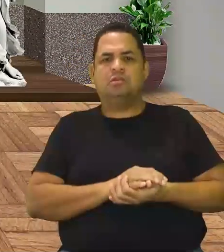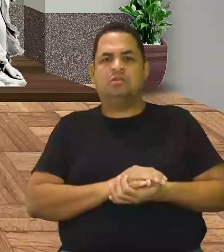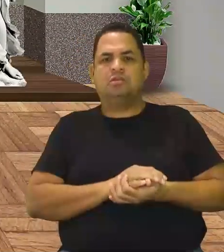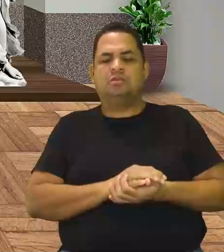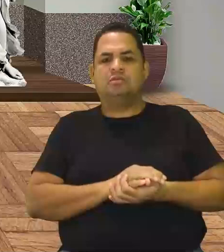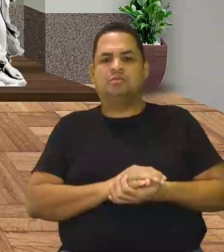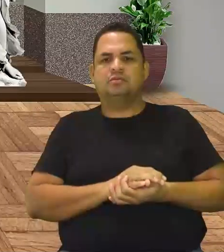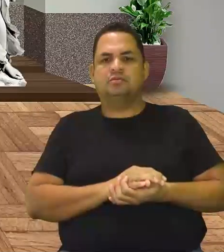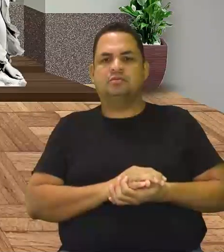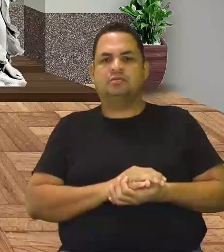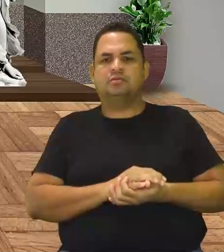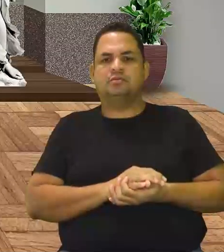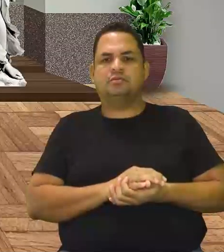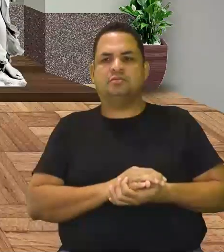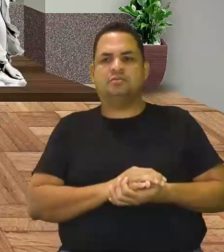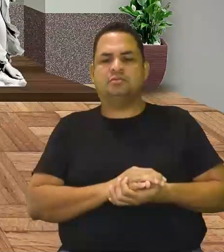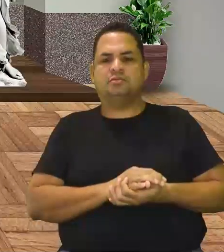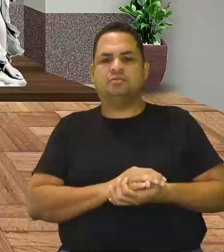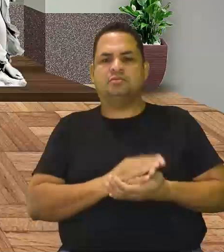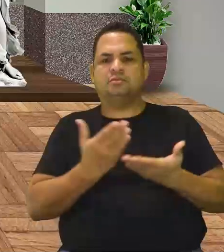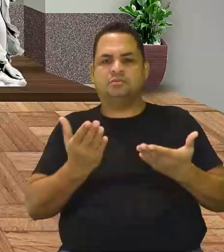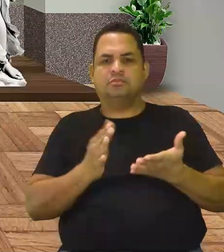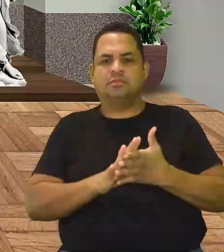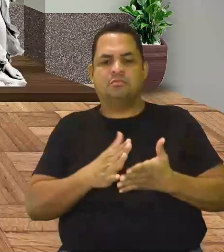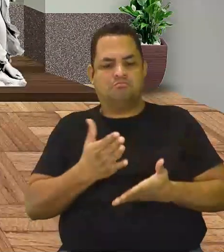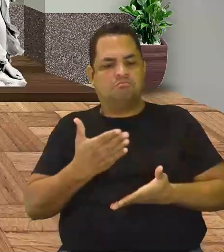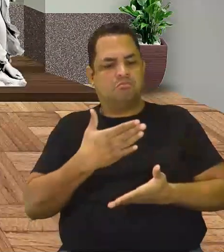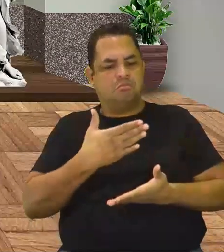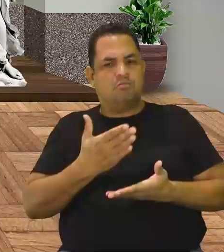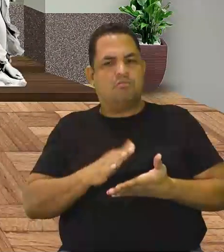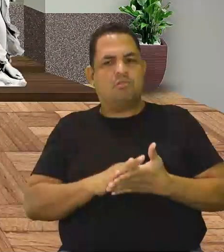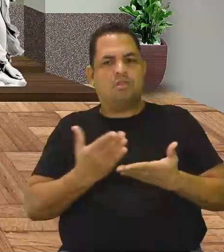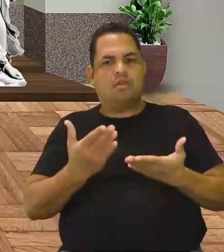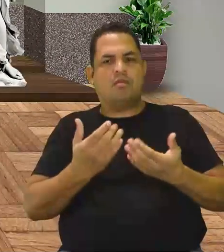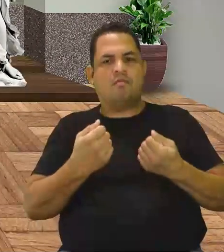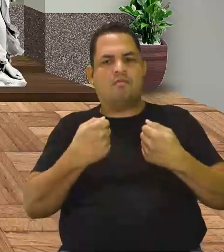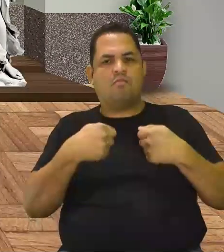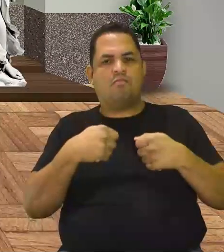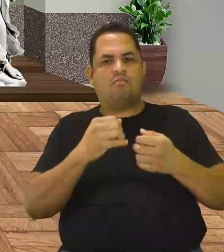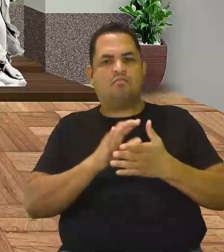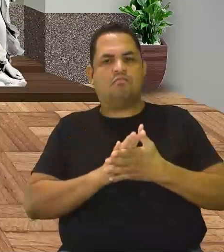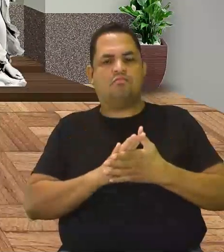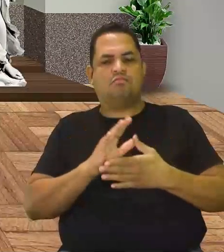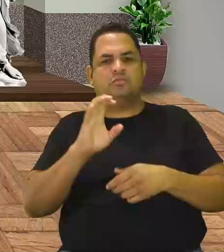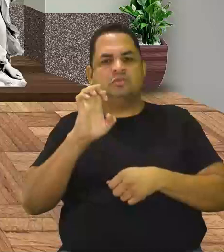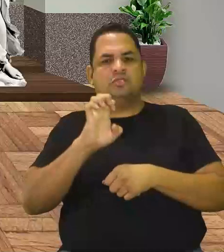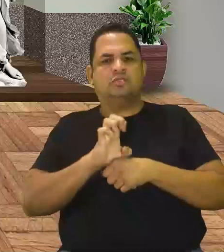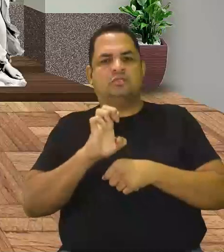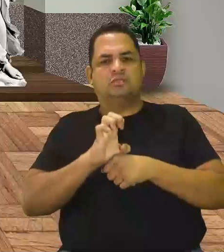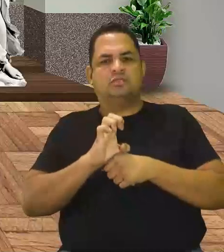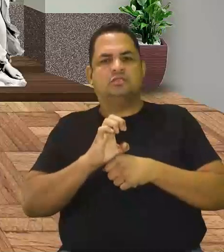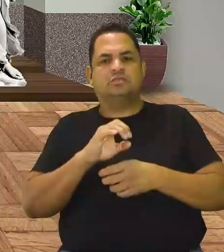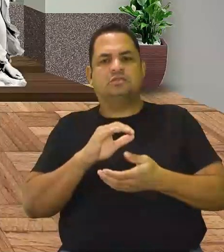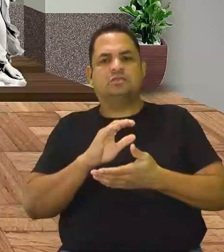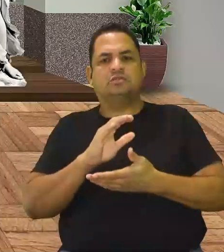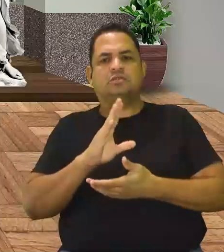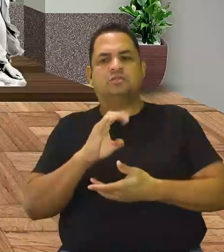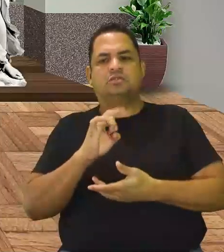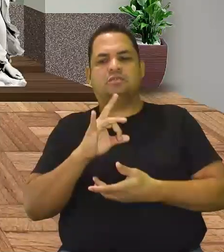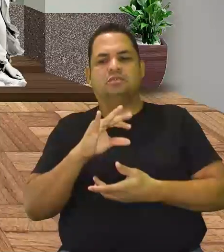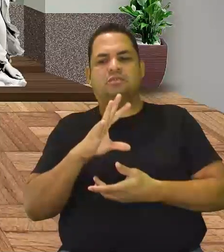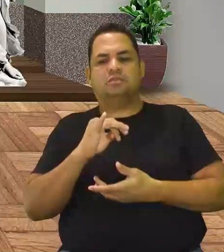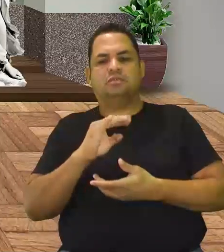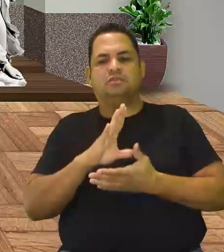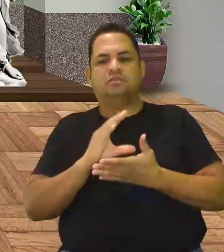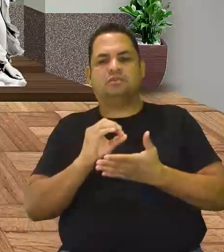olha, me dê os poderes. Eu vou declarar estado de sítio. Sabe o que é estado de sítio? Ele